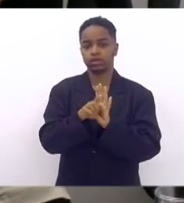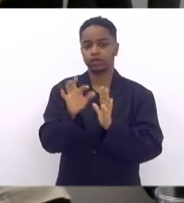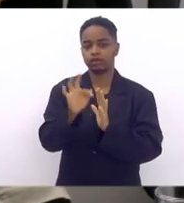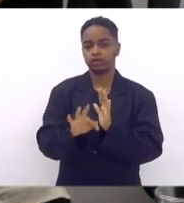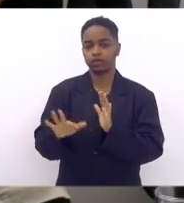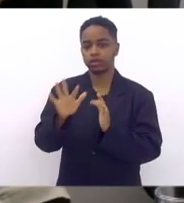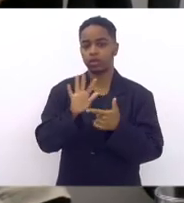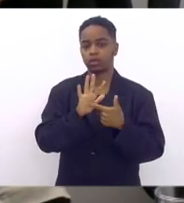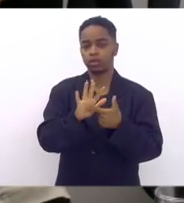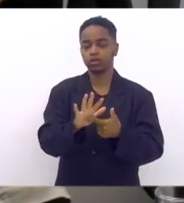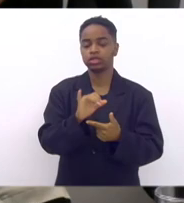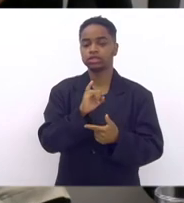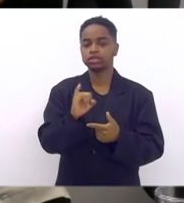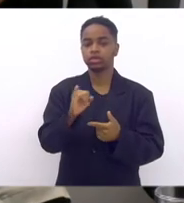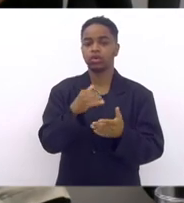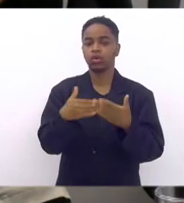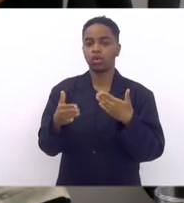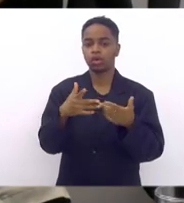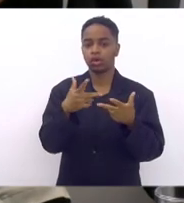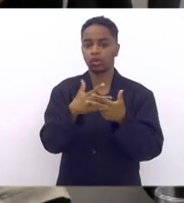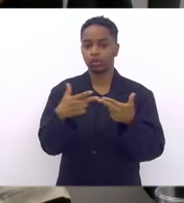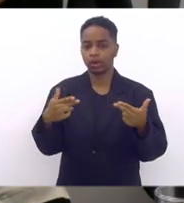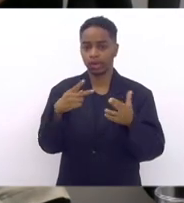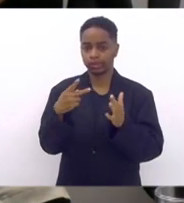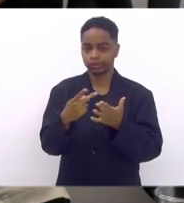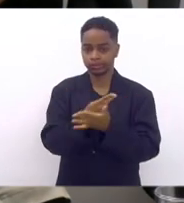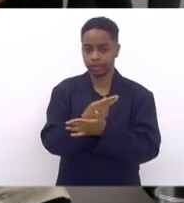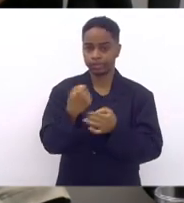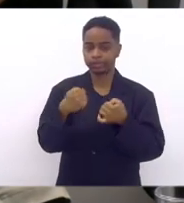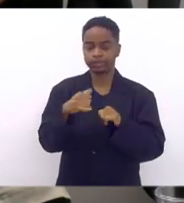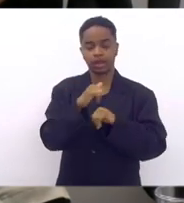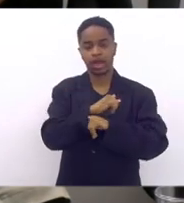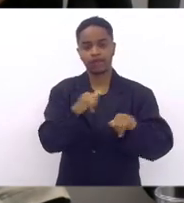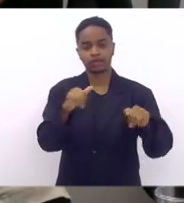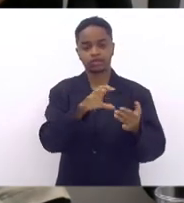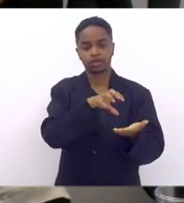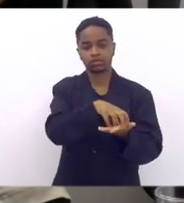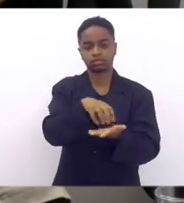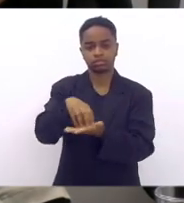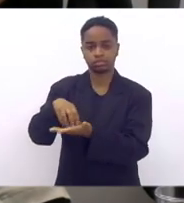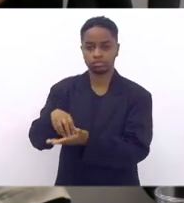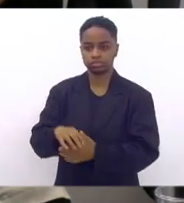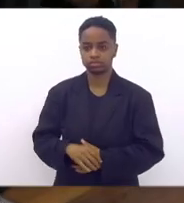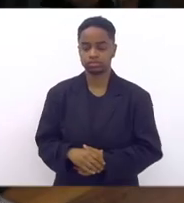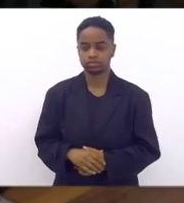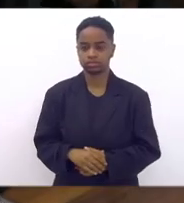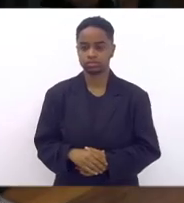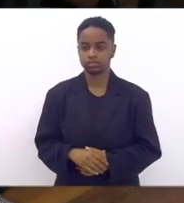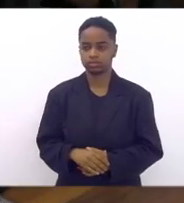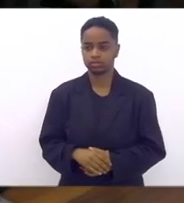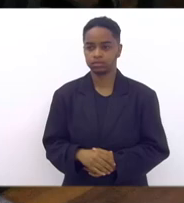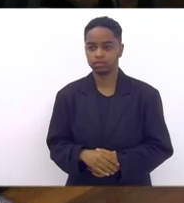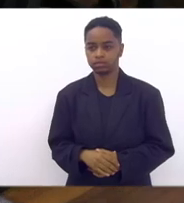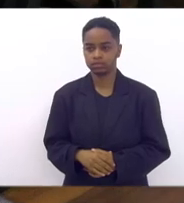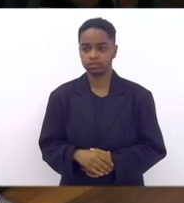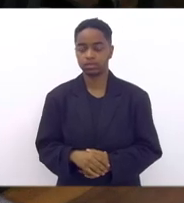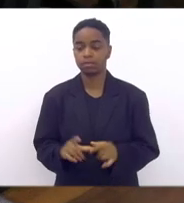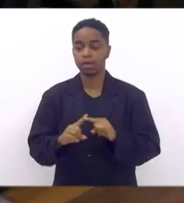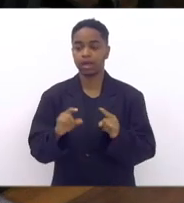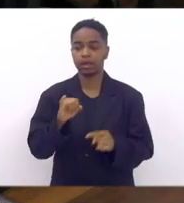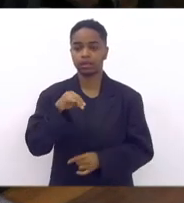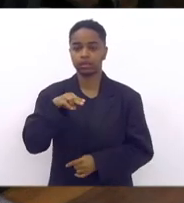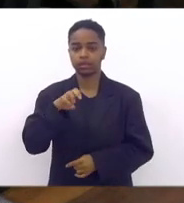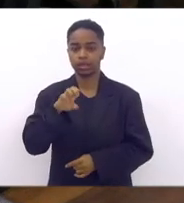dizendo qualquer incidente ambiental tem que ser comunicado a todos os órgãos né É no caso no caso do foi comunicado depois no